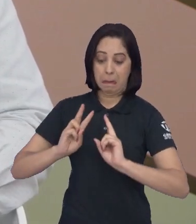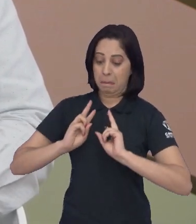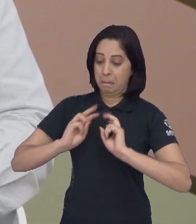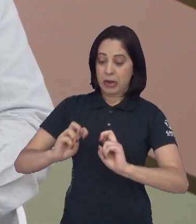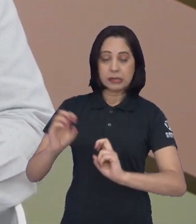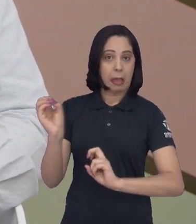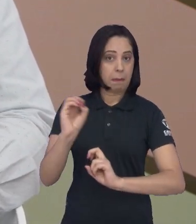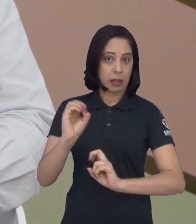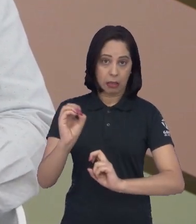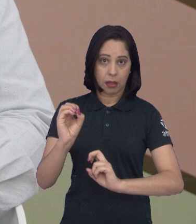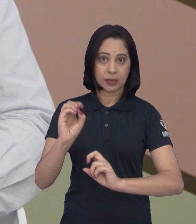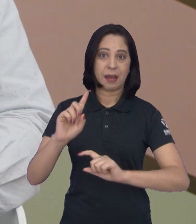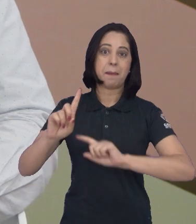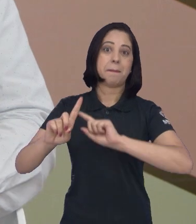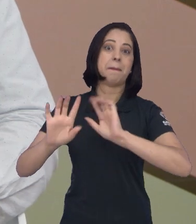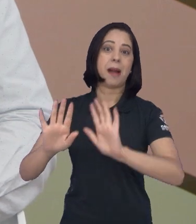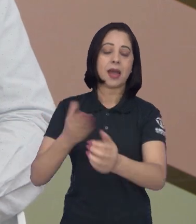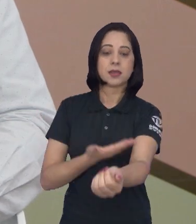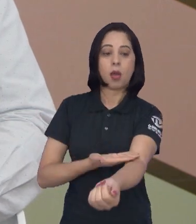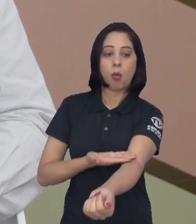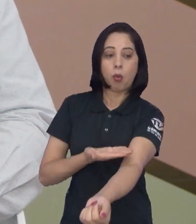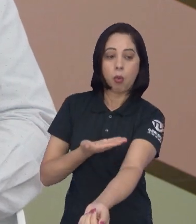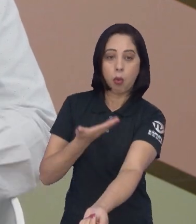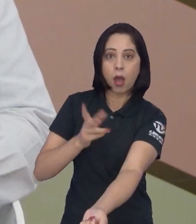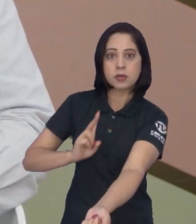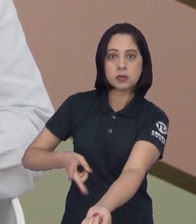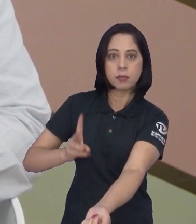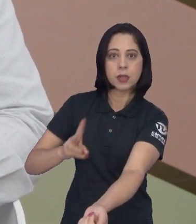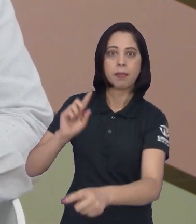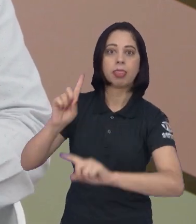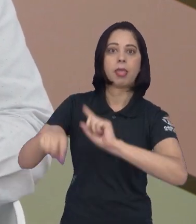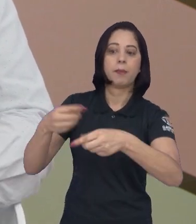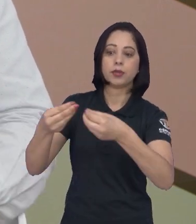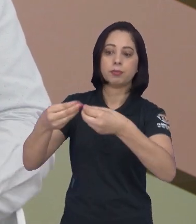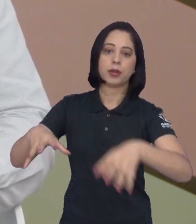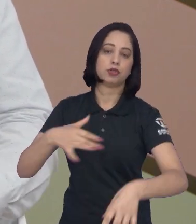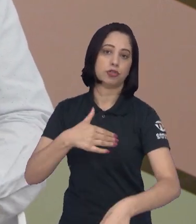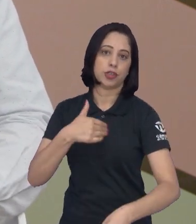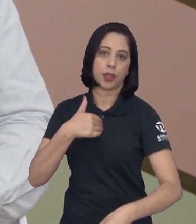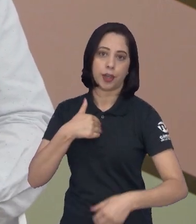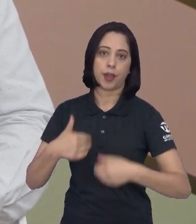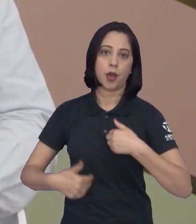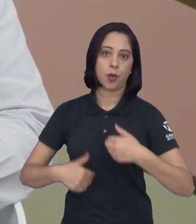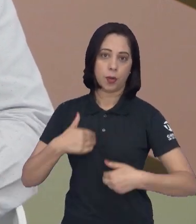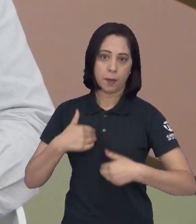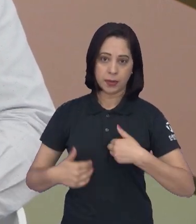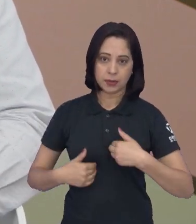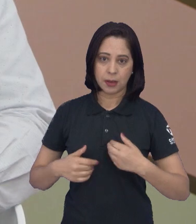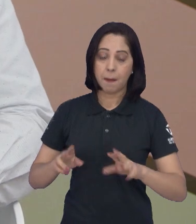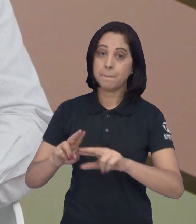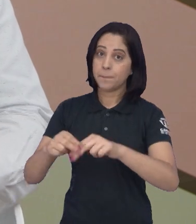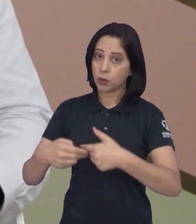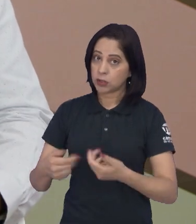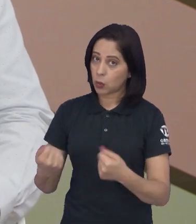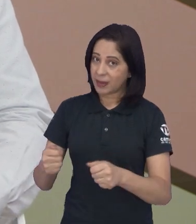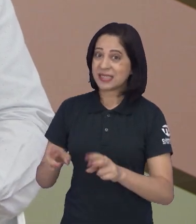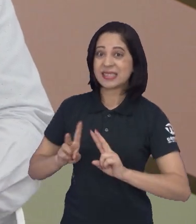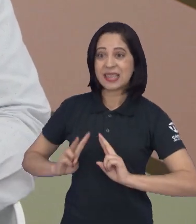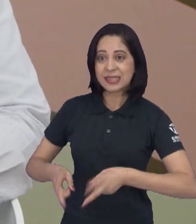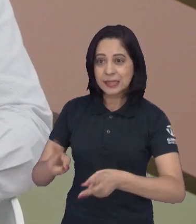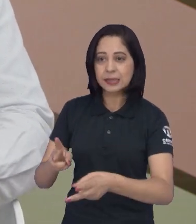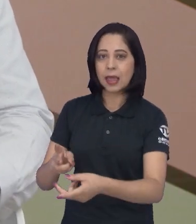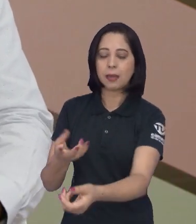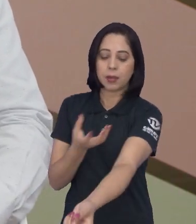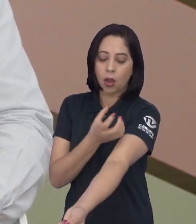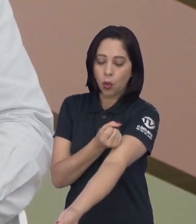organismo e o que realmente detecta isso é a pessoa ter o hábito de aferir a pressão regularmente não necessariamente no médico